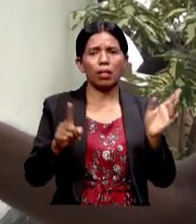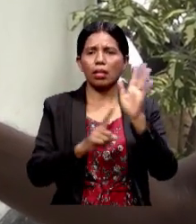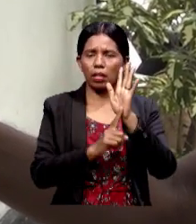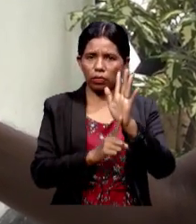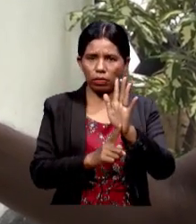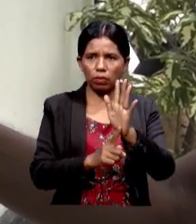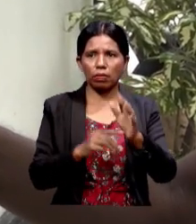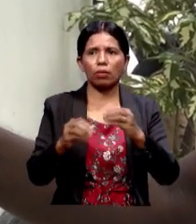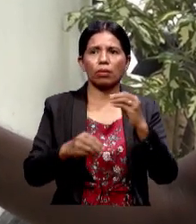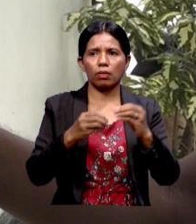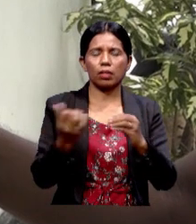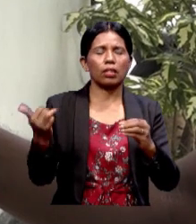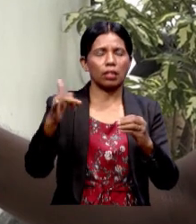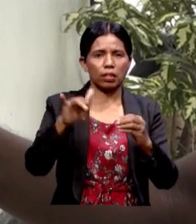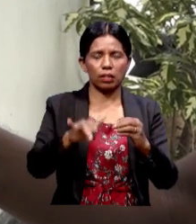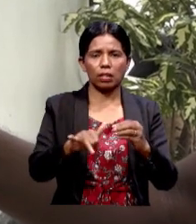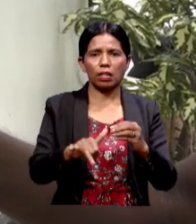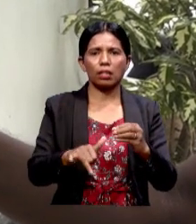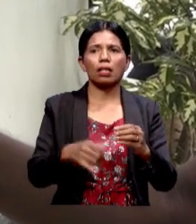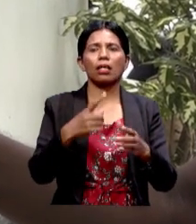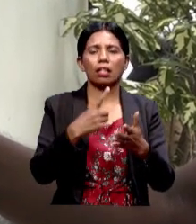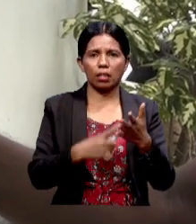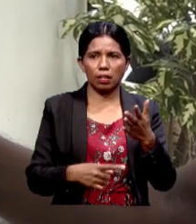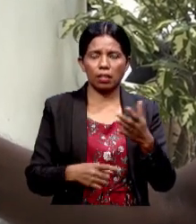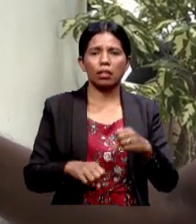kata sira falha da lehira a tu